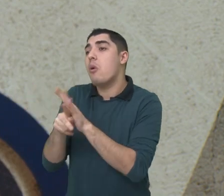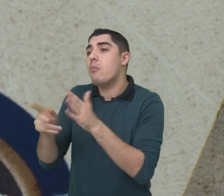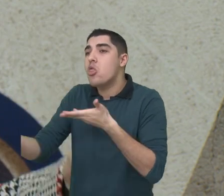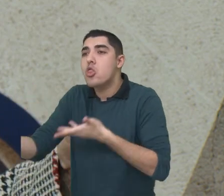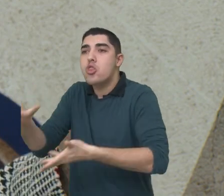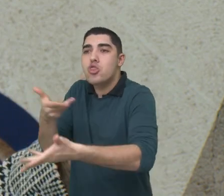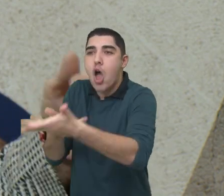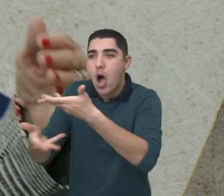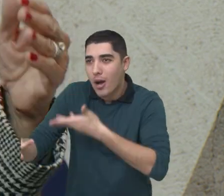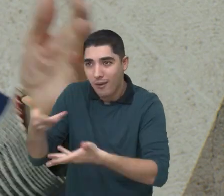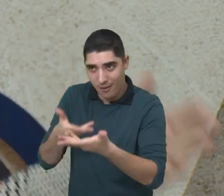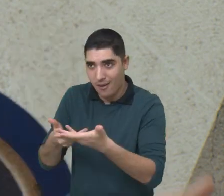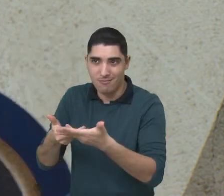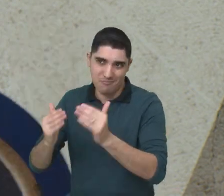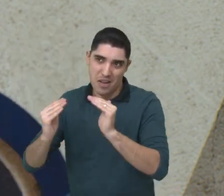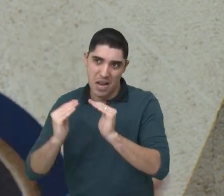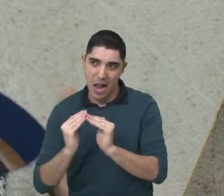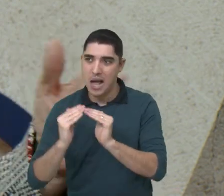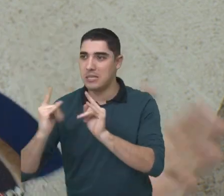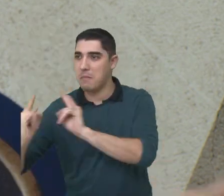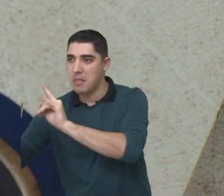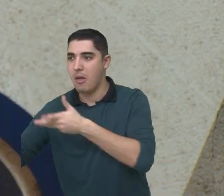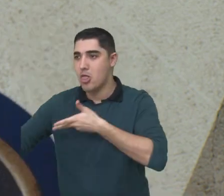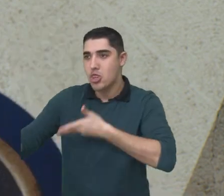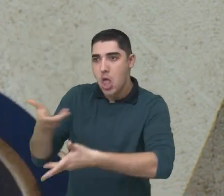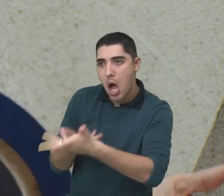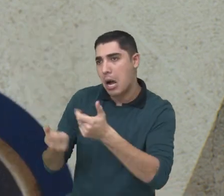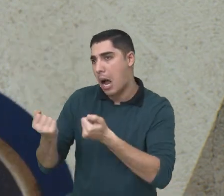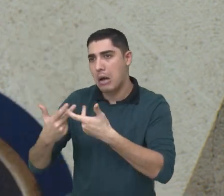imóveis. Todo escritório também tem uma